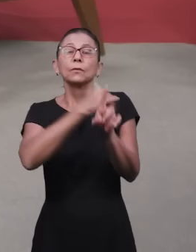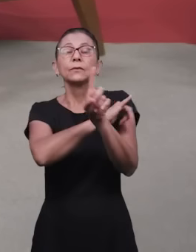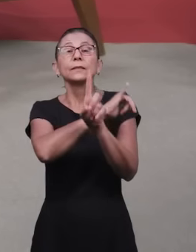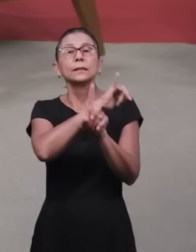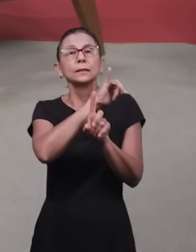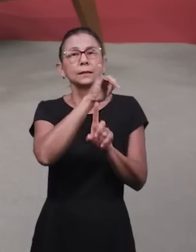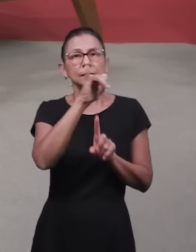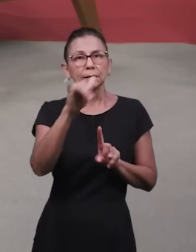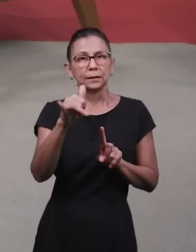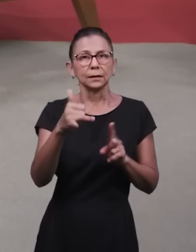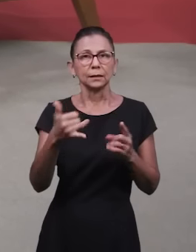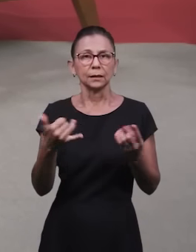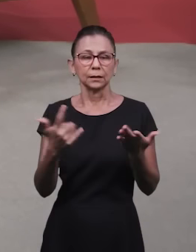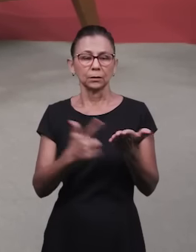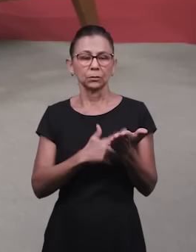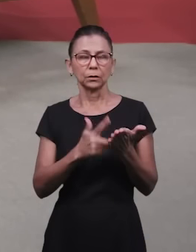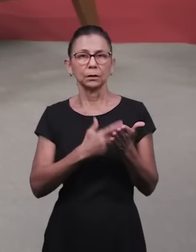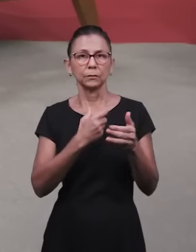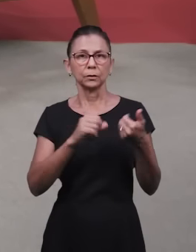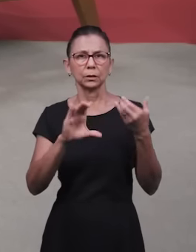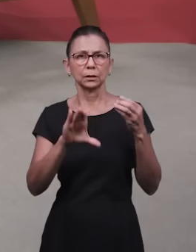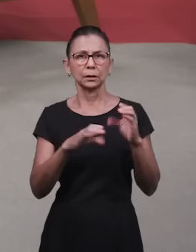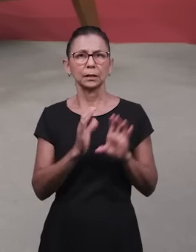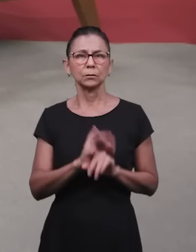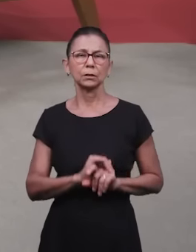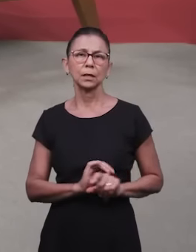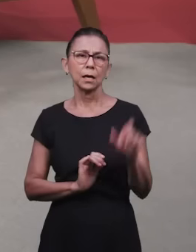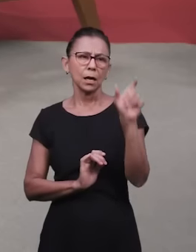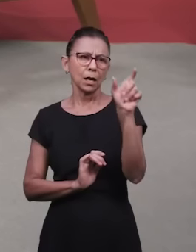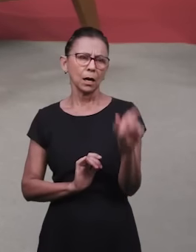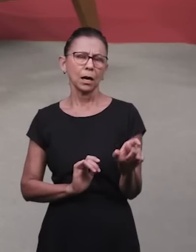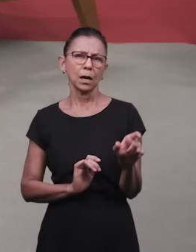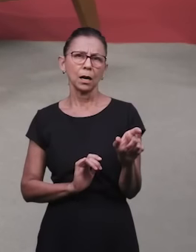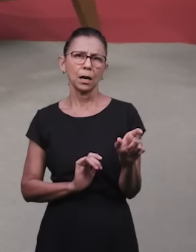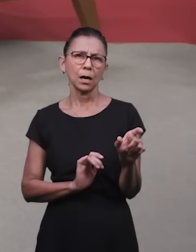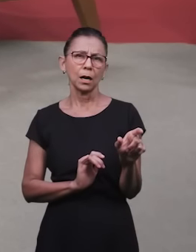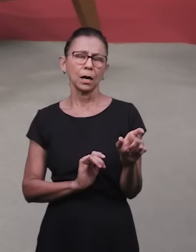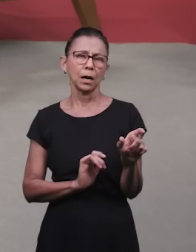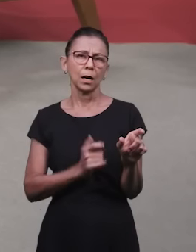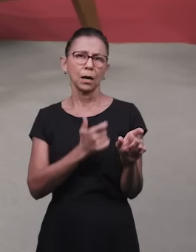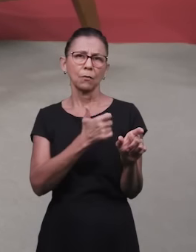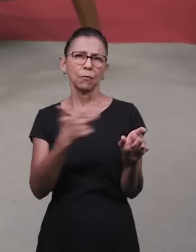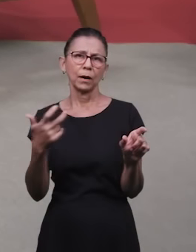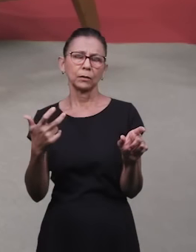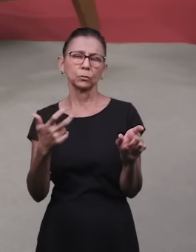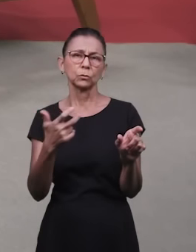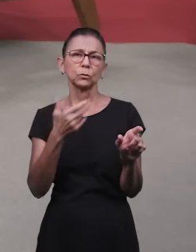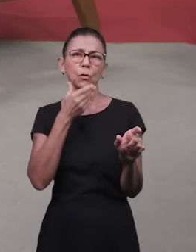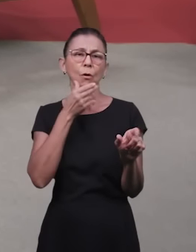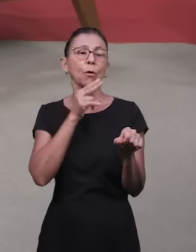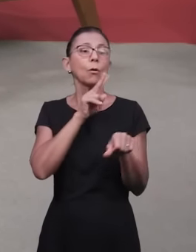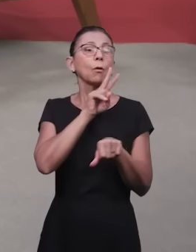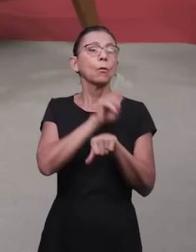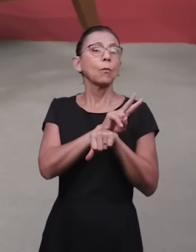assim dizer, do livro de Cantares, que são os guardas. O que você já pode colocar acerca disso,